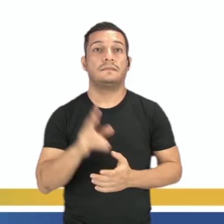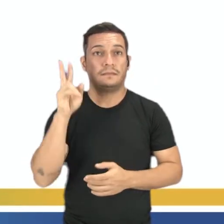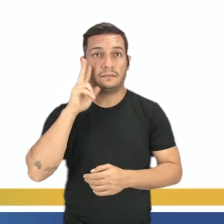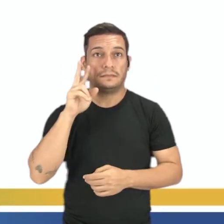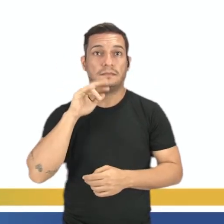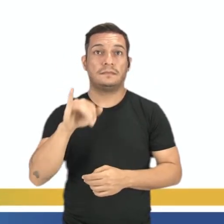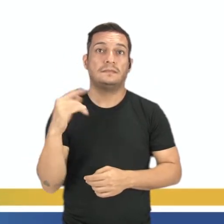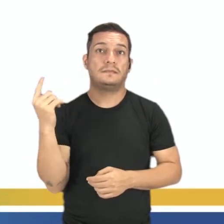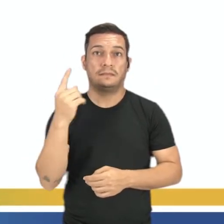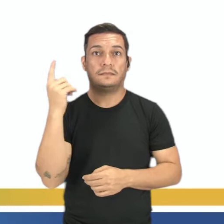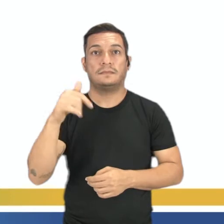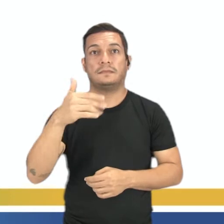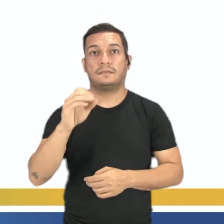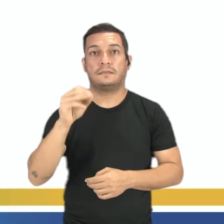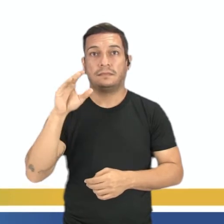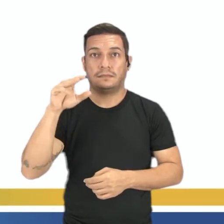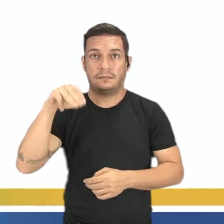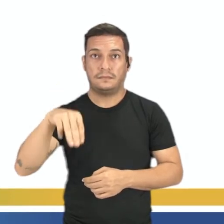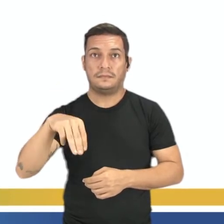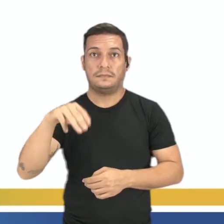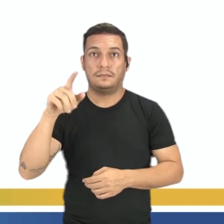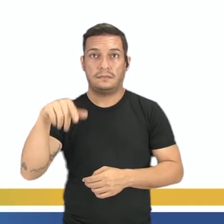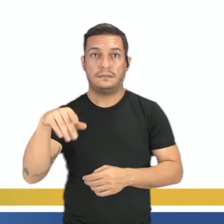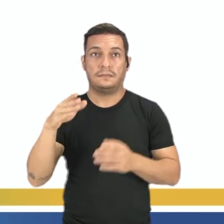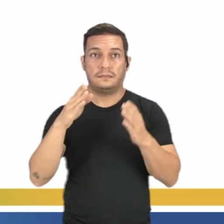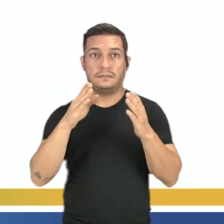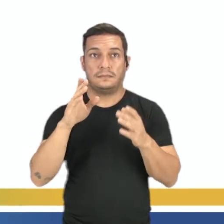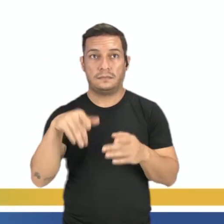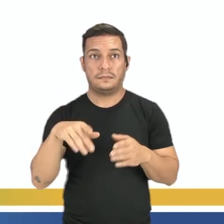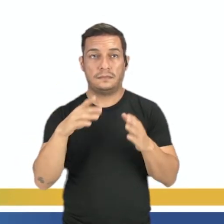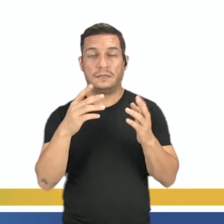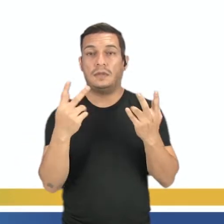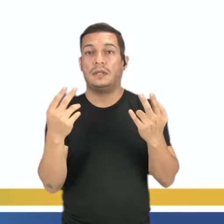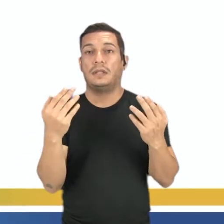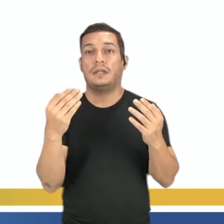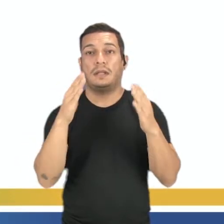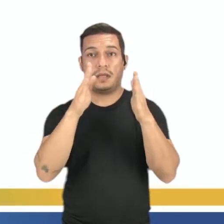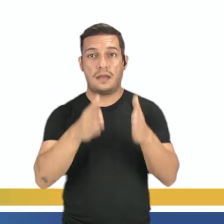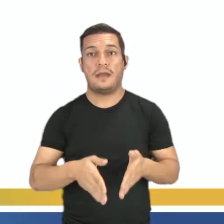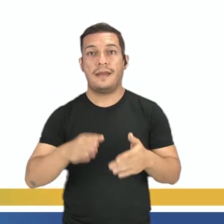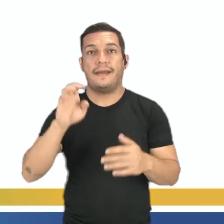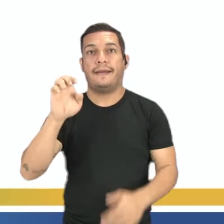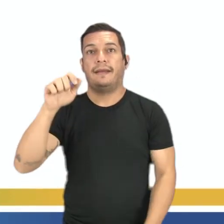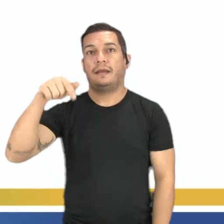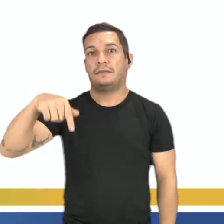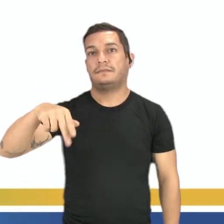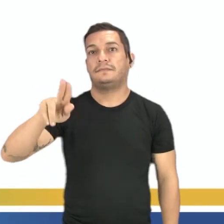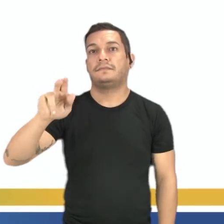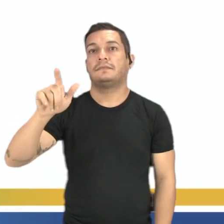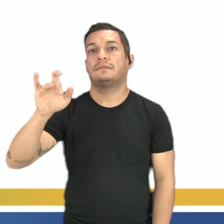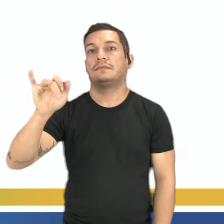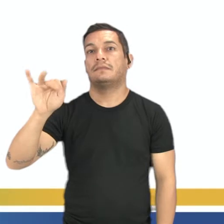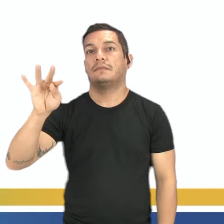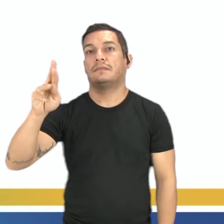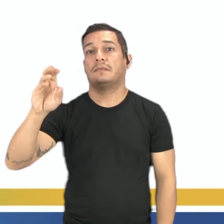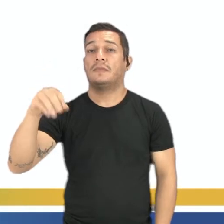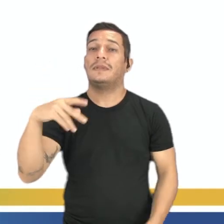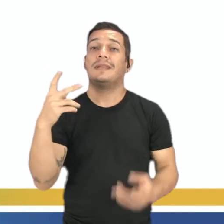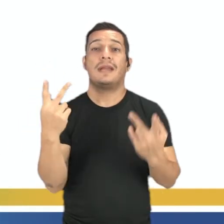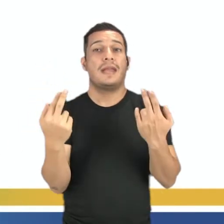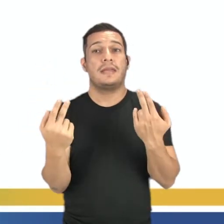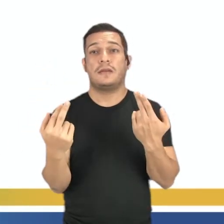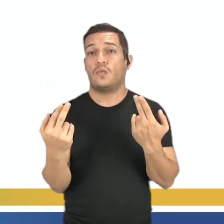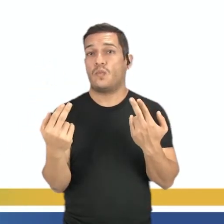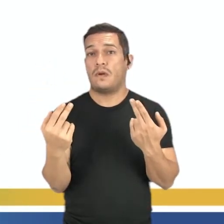Lembre-se que se a altura é 10 centímetros do cilindro equilátero, ou seja, se é equilátero que eu estou falando, todos os lados são